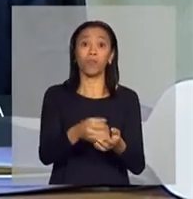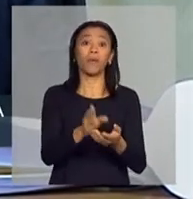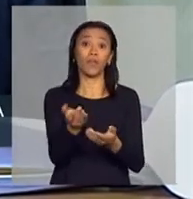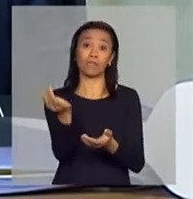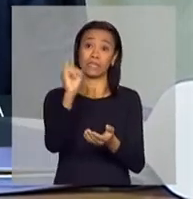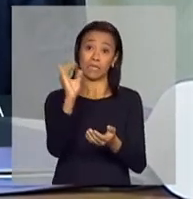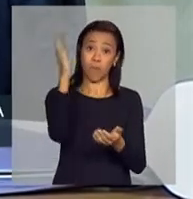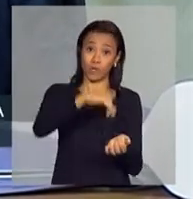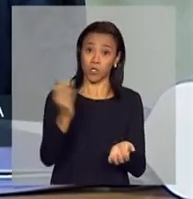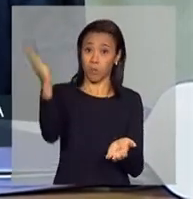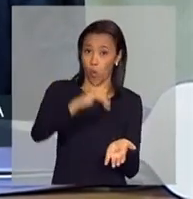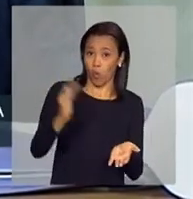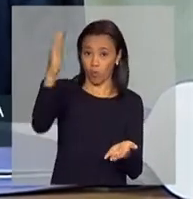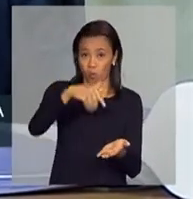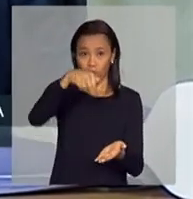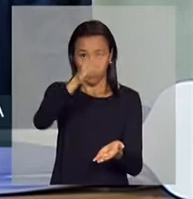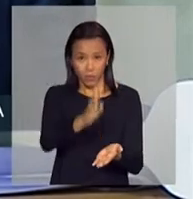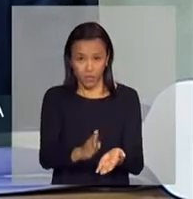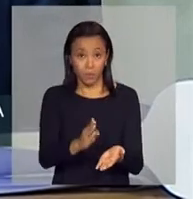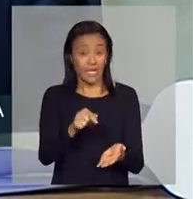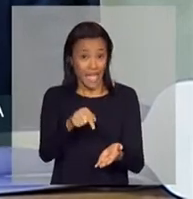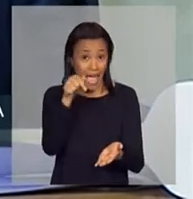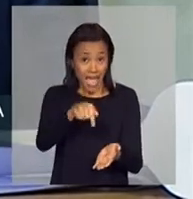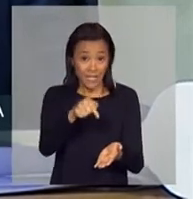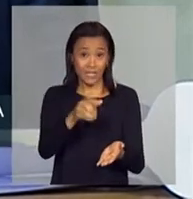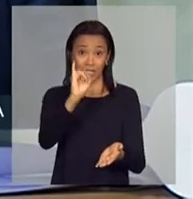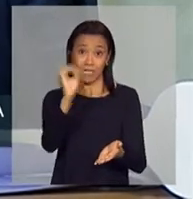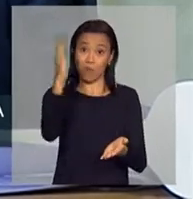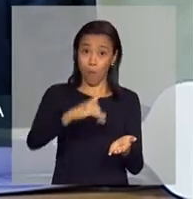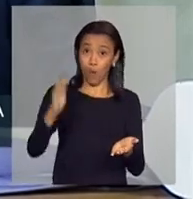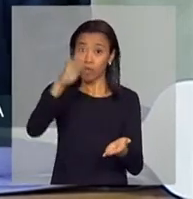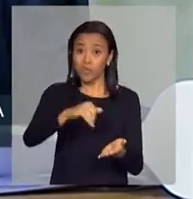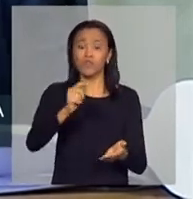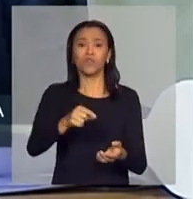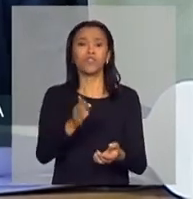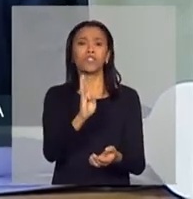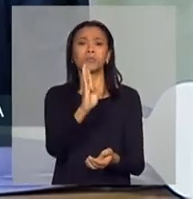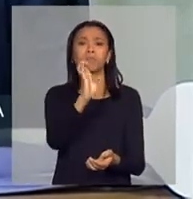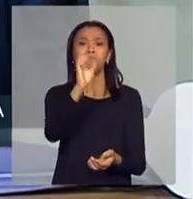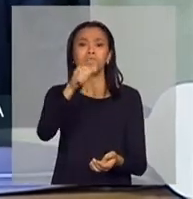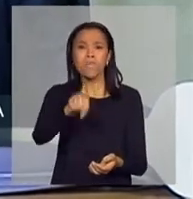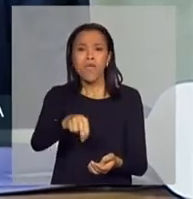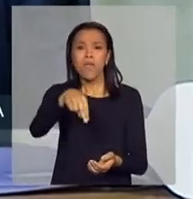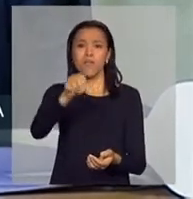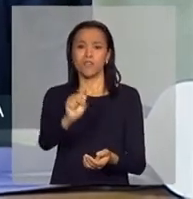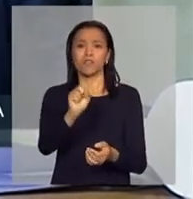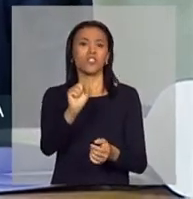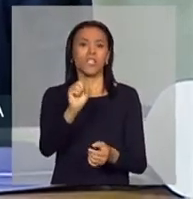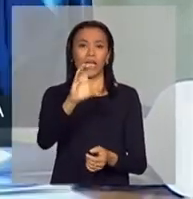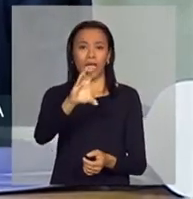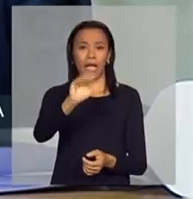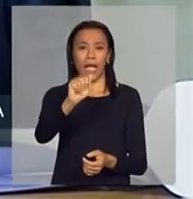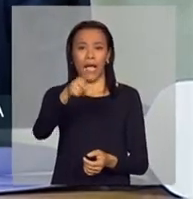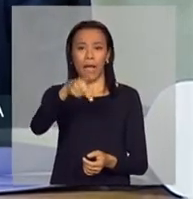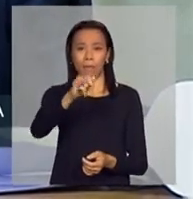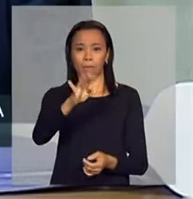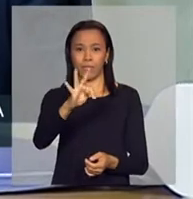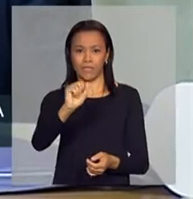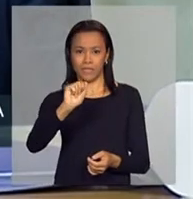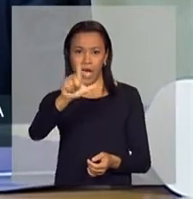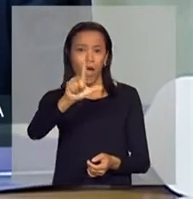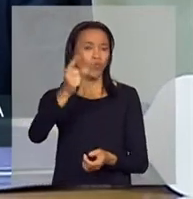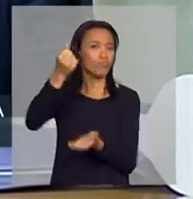a boa notícia que é uma parte dessas importações foi de bens de capital para ajudar o